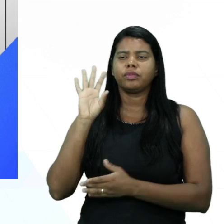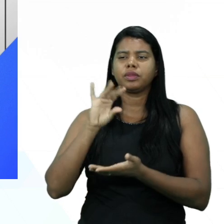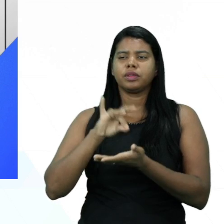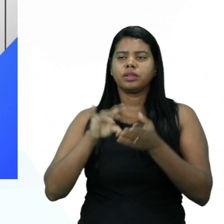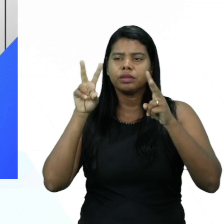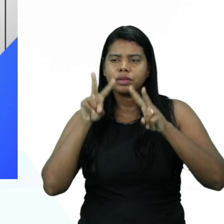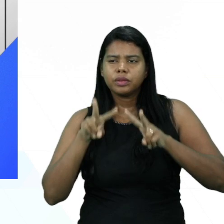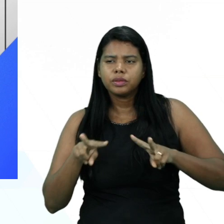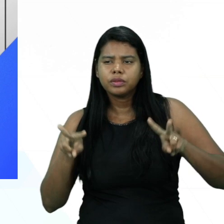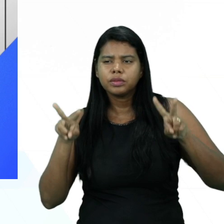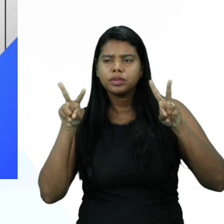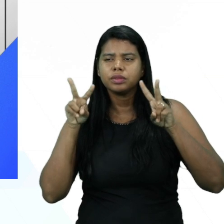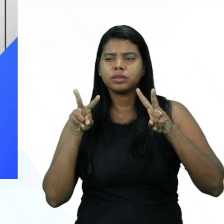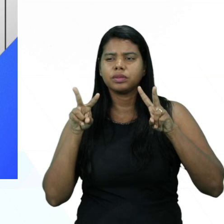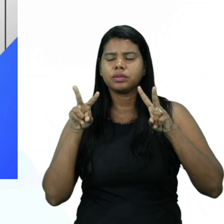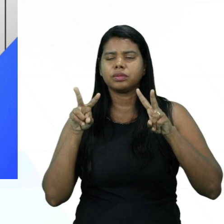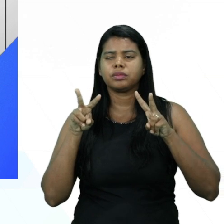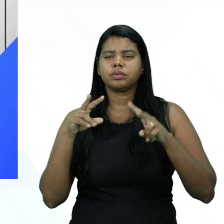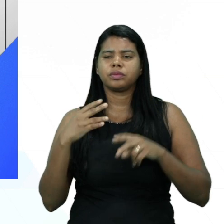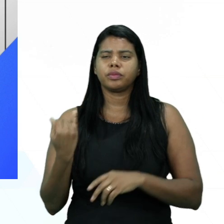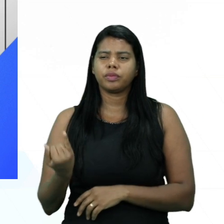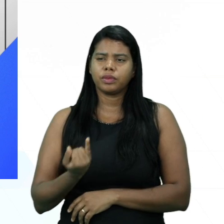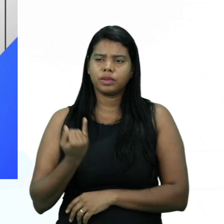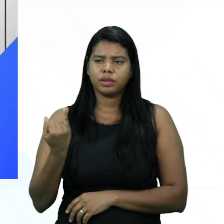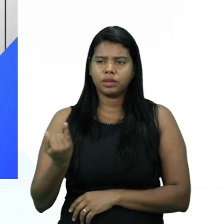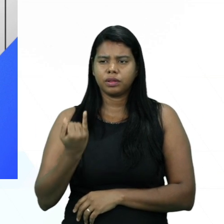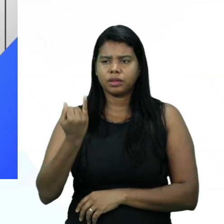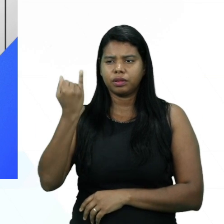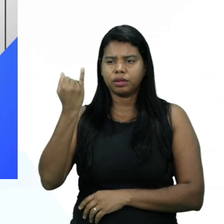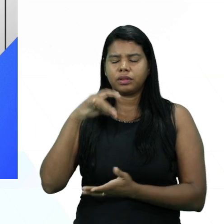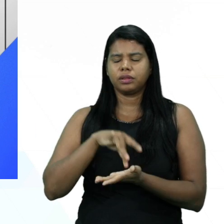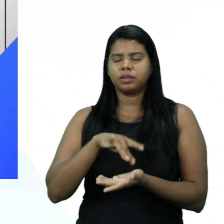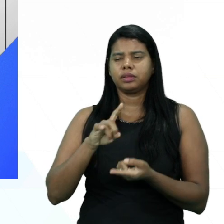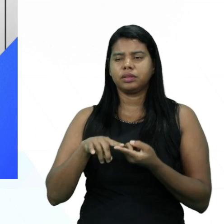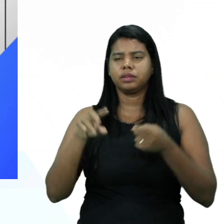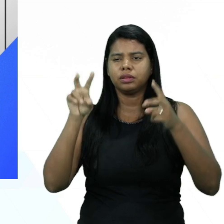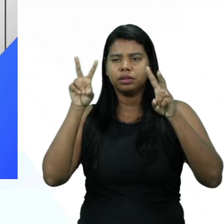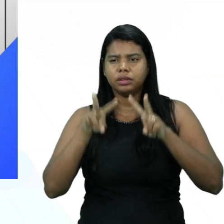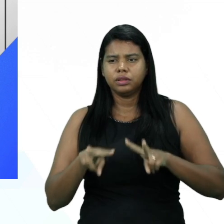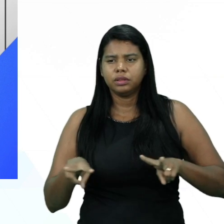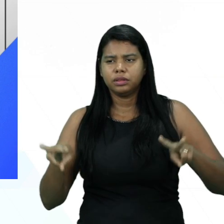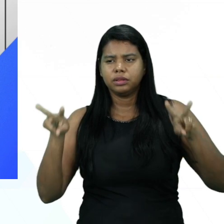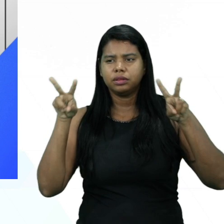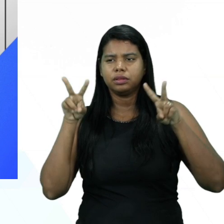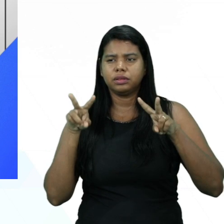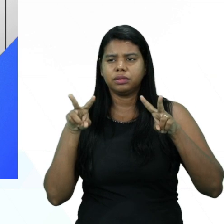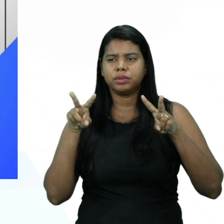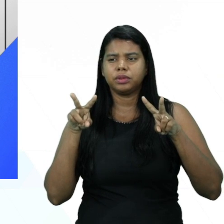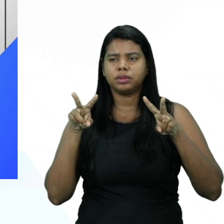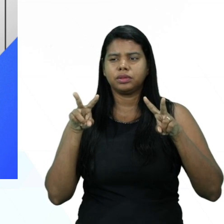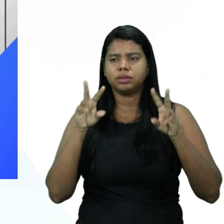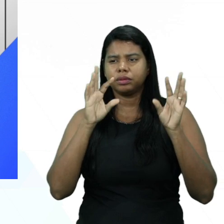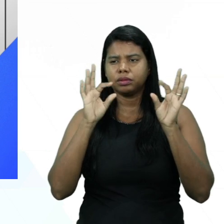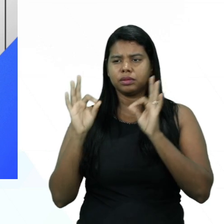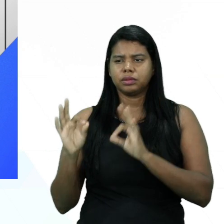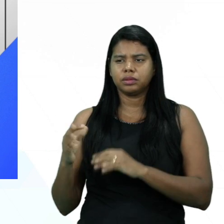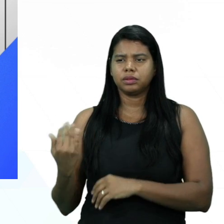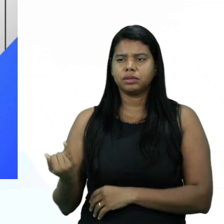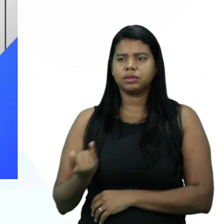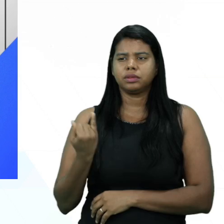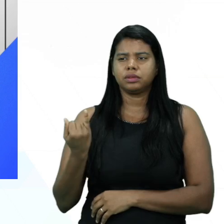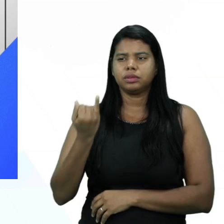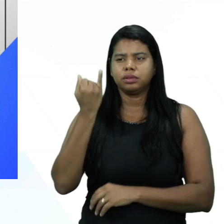visual? O peso visual é importante na composição visual porque ele determina a tensão e a importância visual